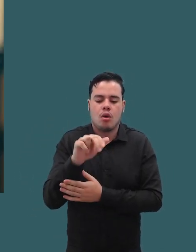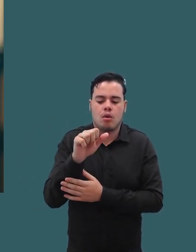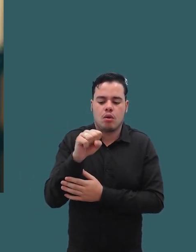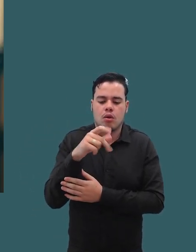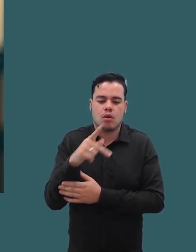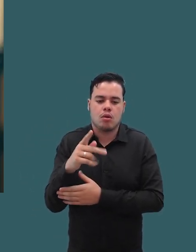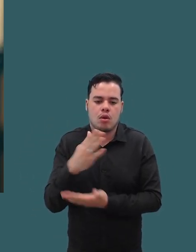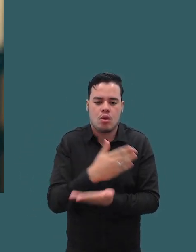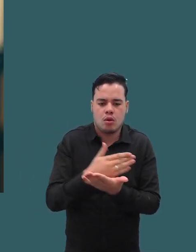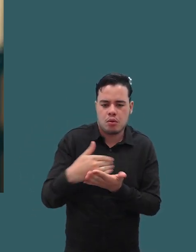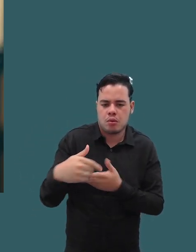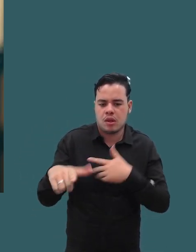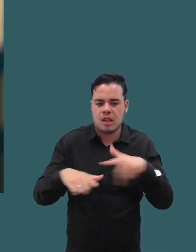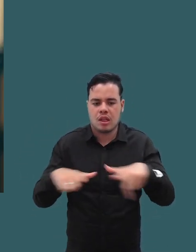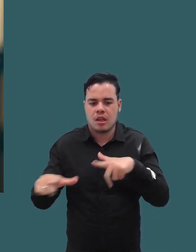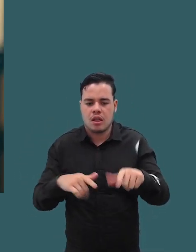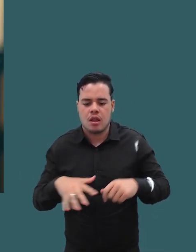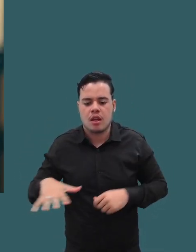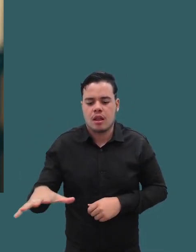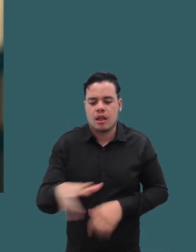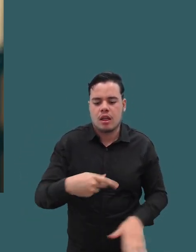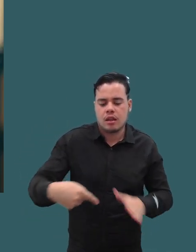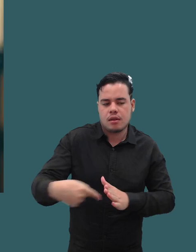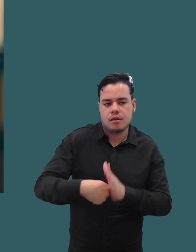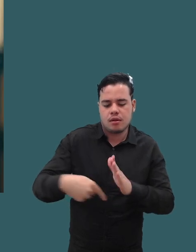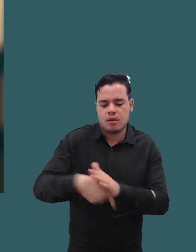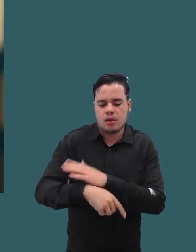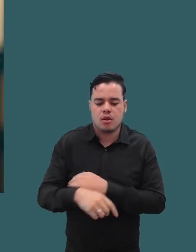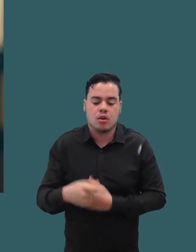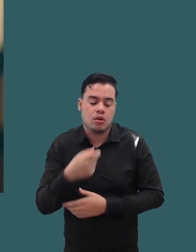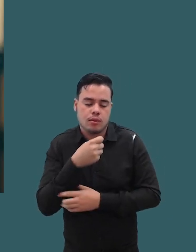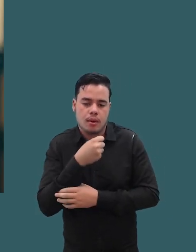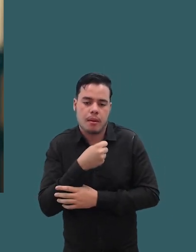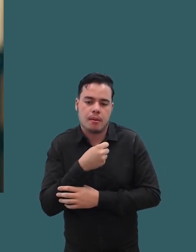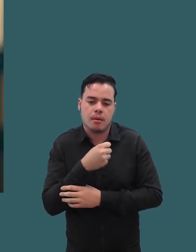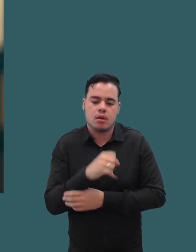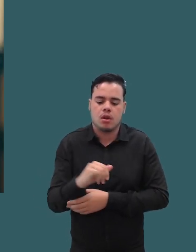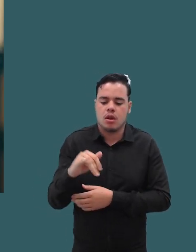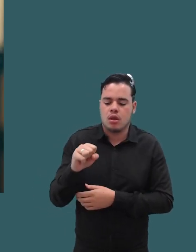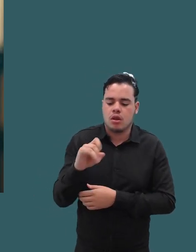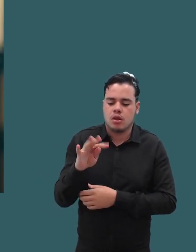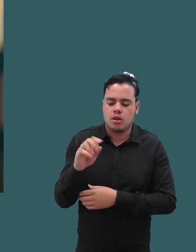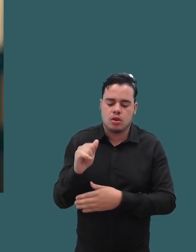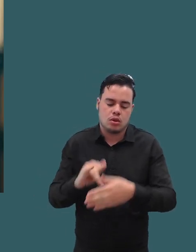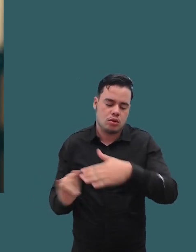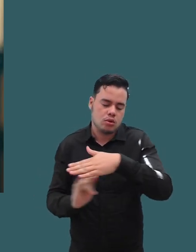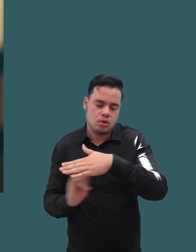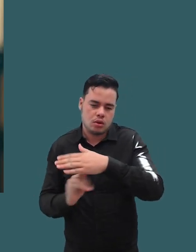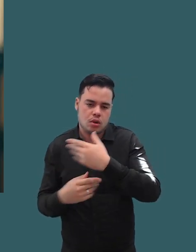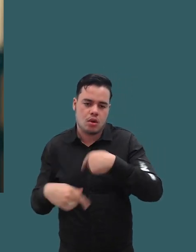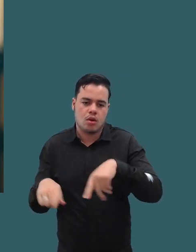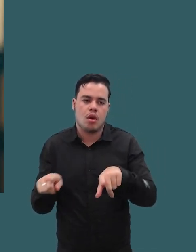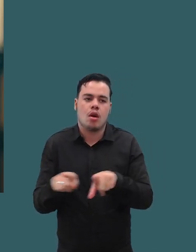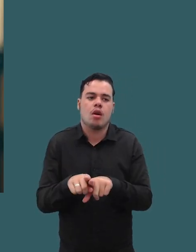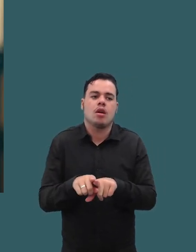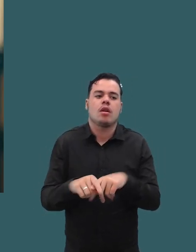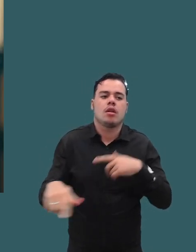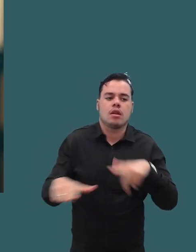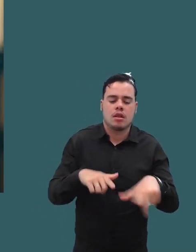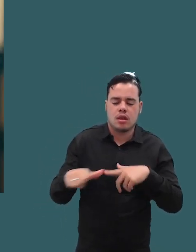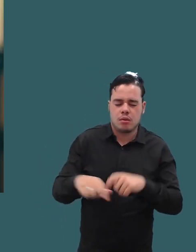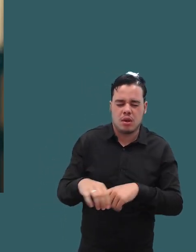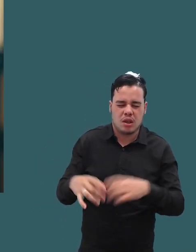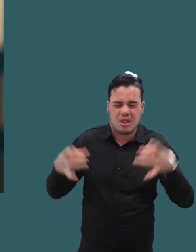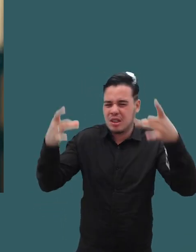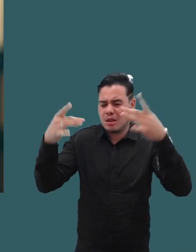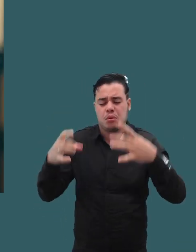a trabalhar, incluindo uma linha de pesquisa, entre o jornalismo institucional e o jornalismo especializado, trabalhando